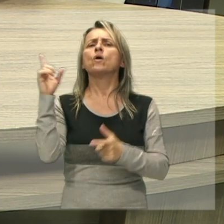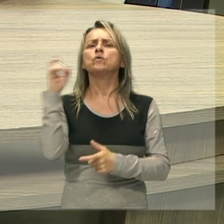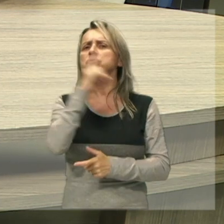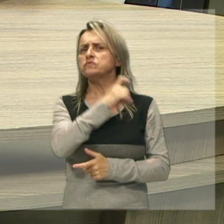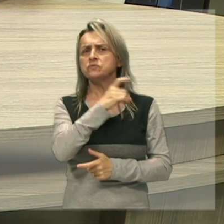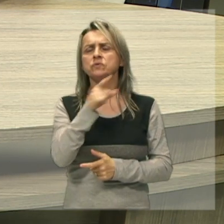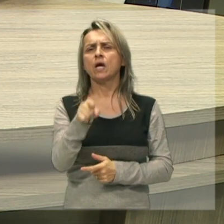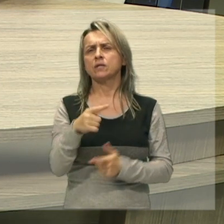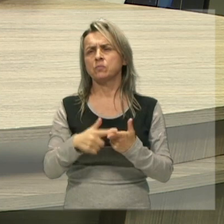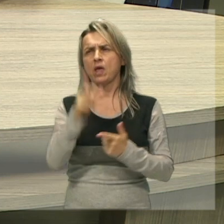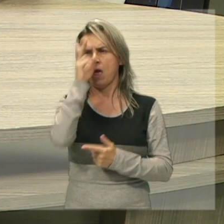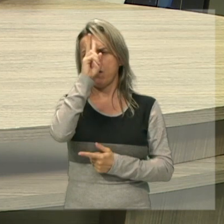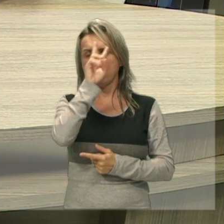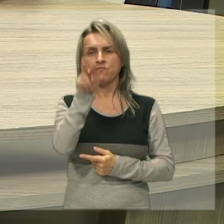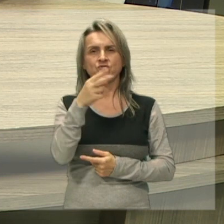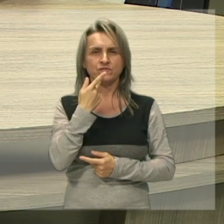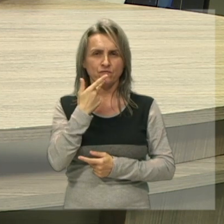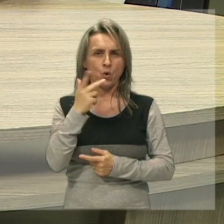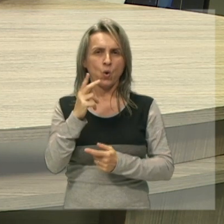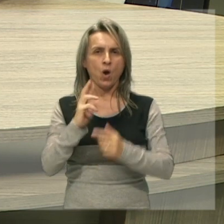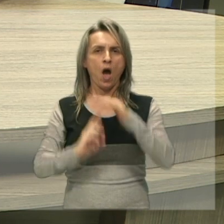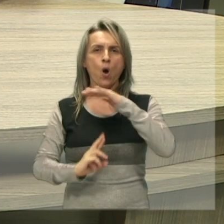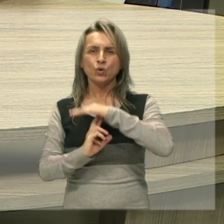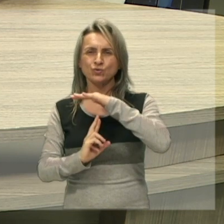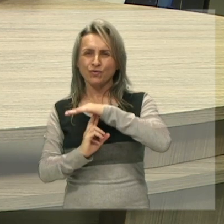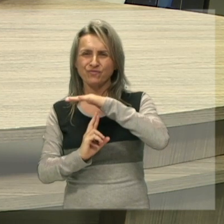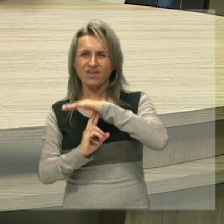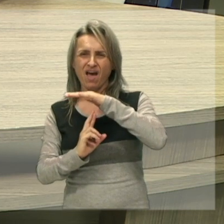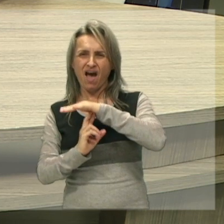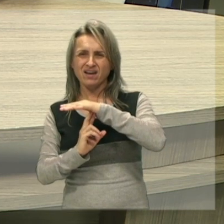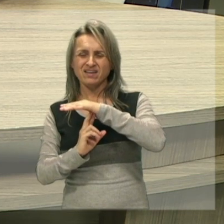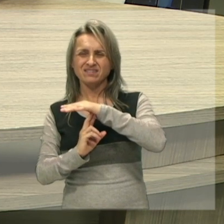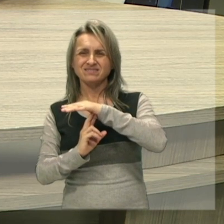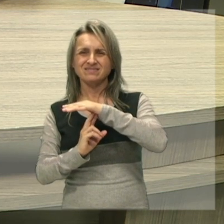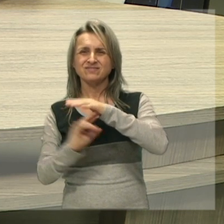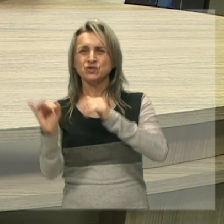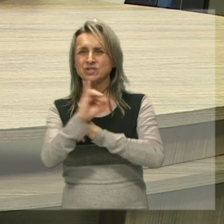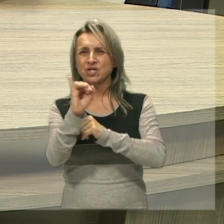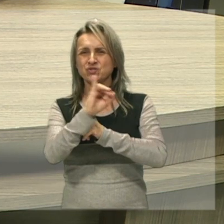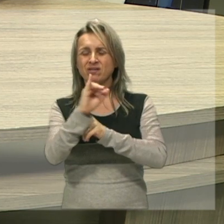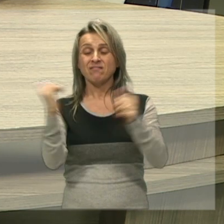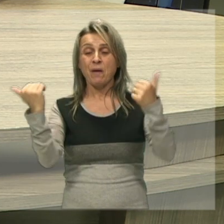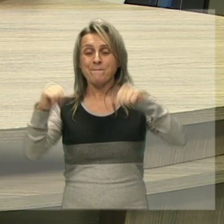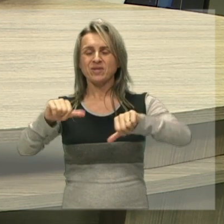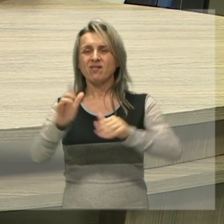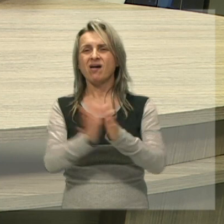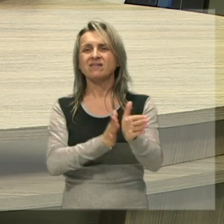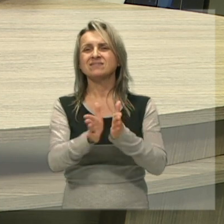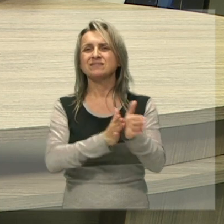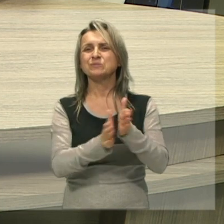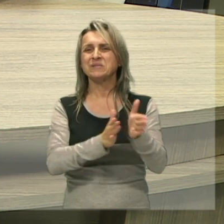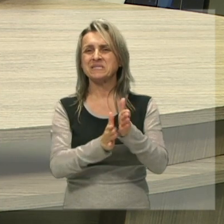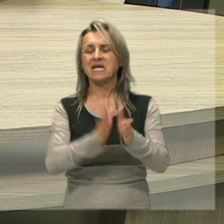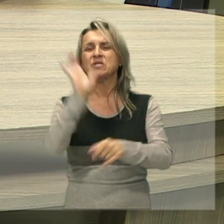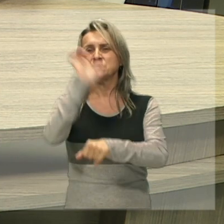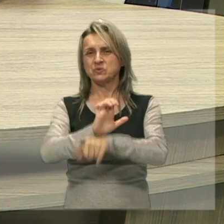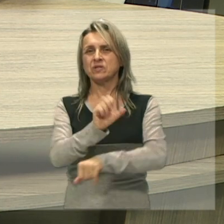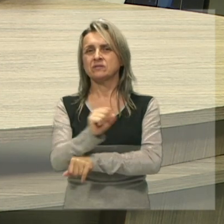chegou a dizer que a nossa rodoviária aqui é uma das menos acessíveis que existem aqui no estado,